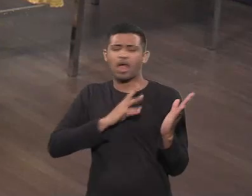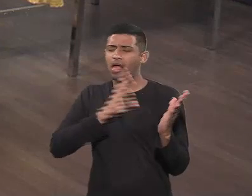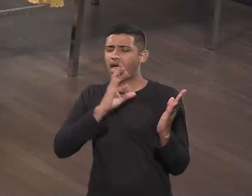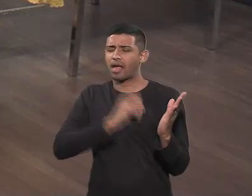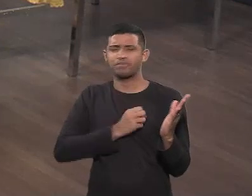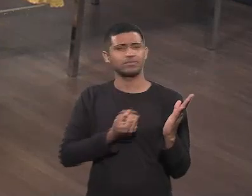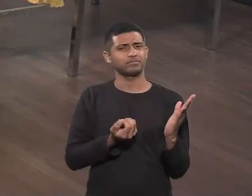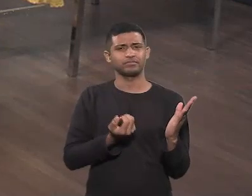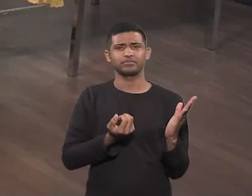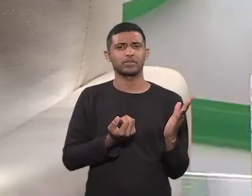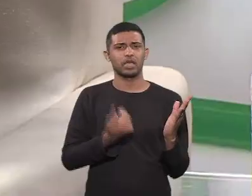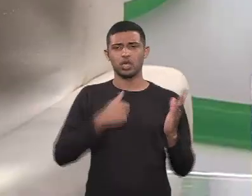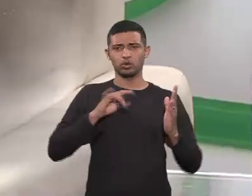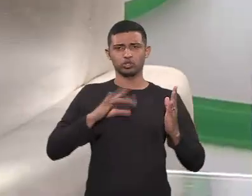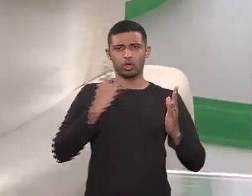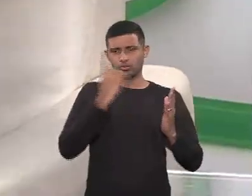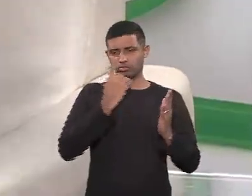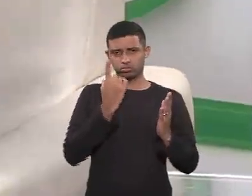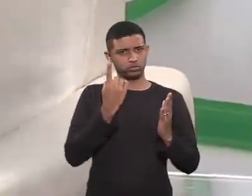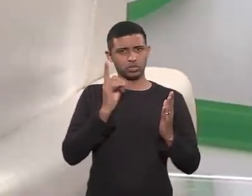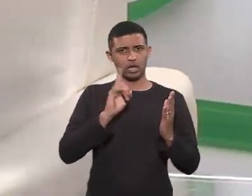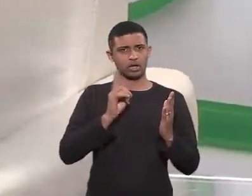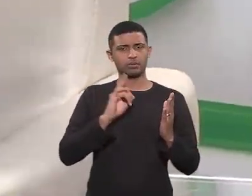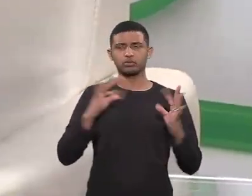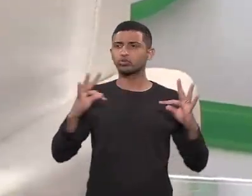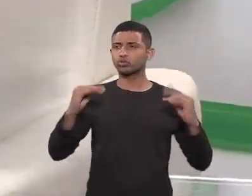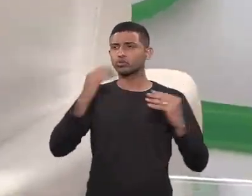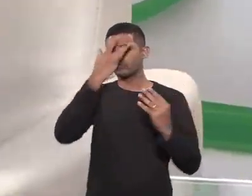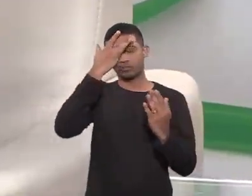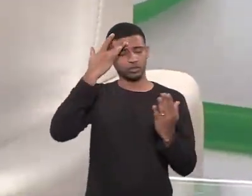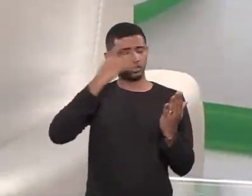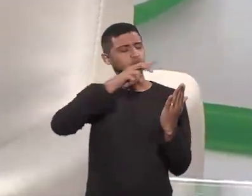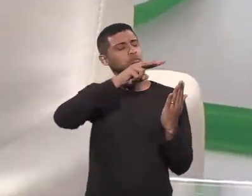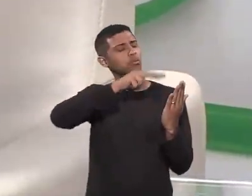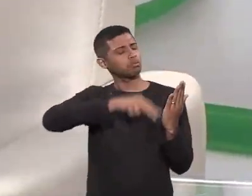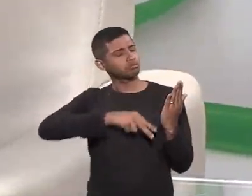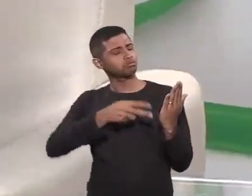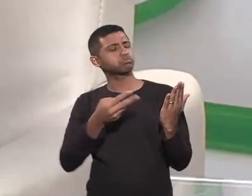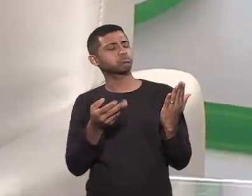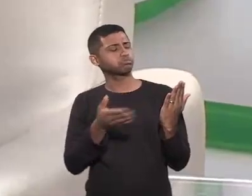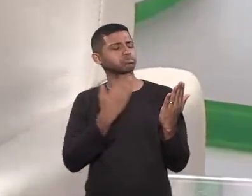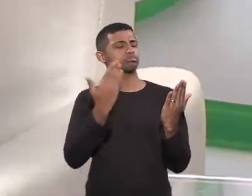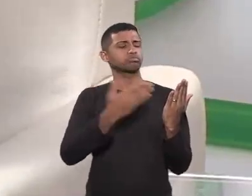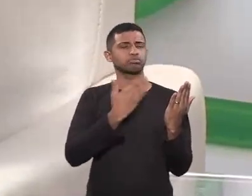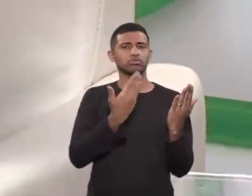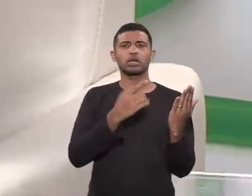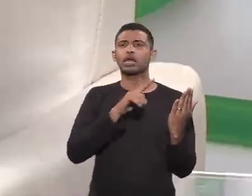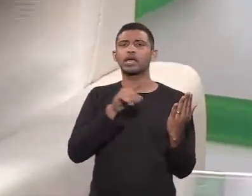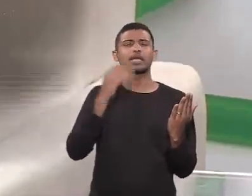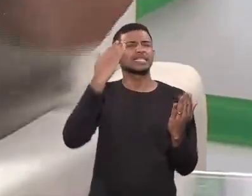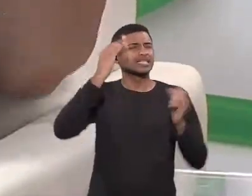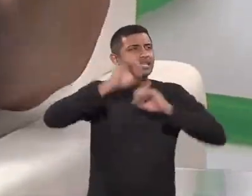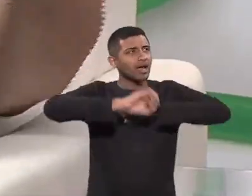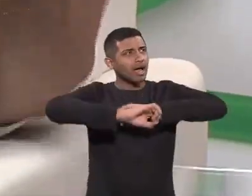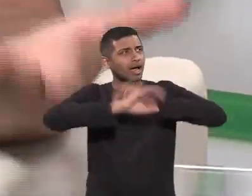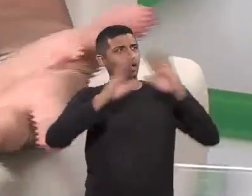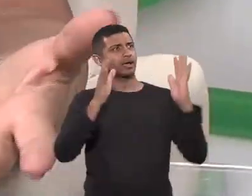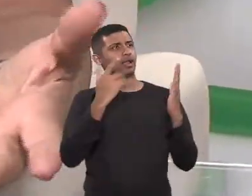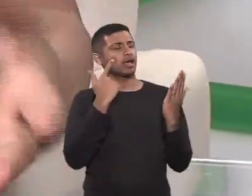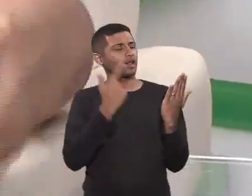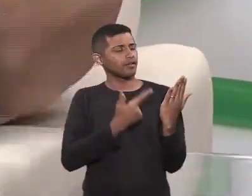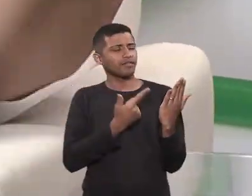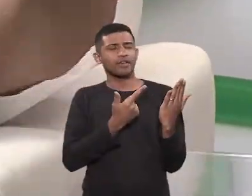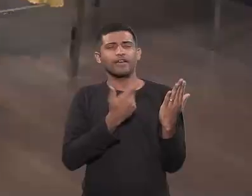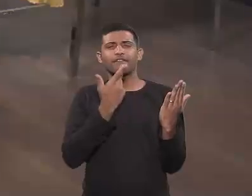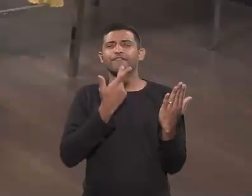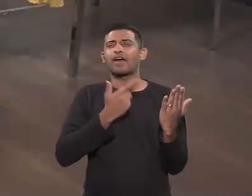obra-prima, né? E assim, não só eu, né? Mas as pessoas que leram e que conseguiram entender,